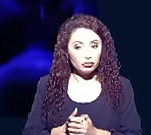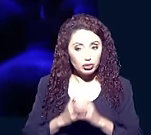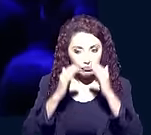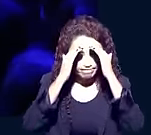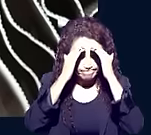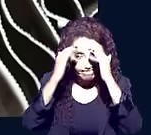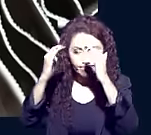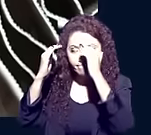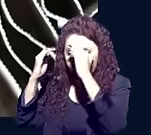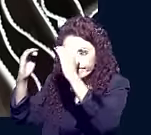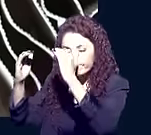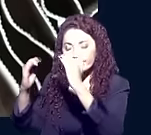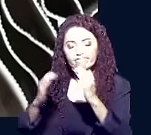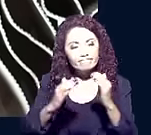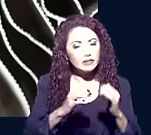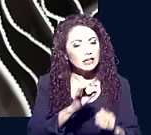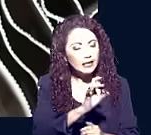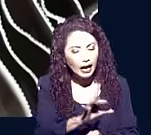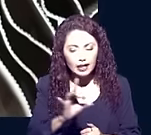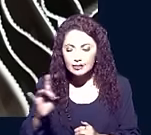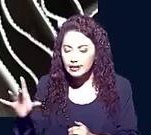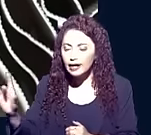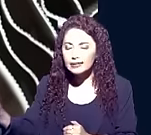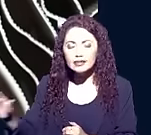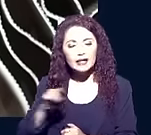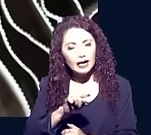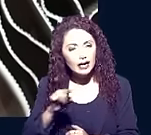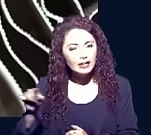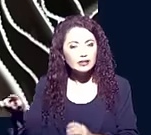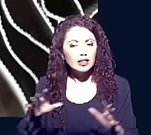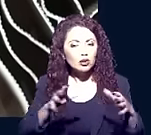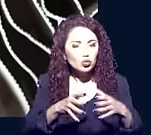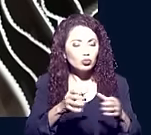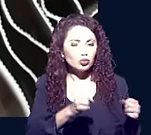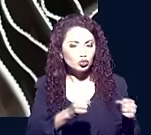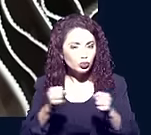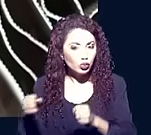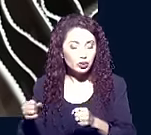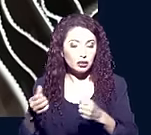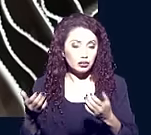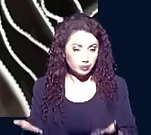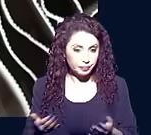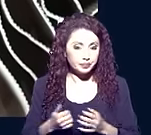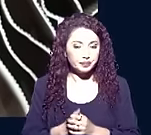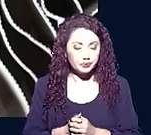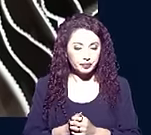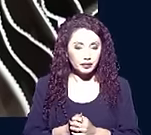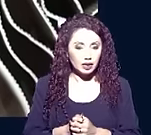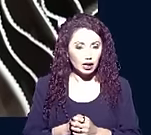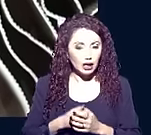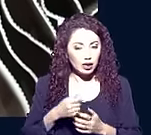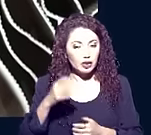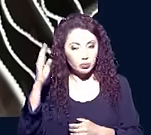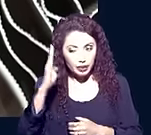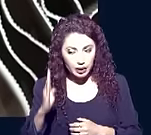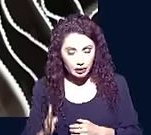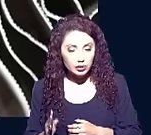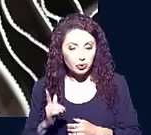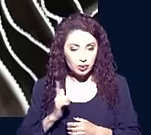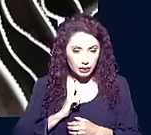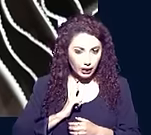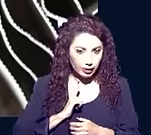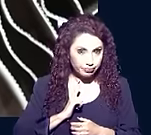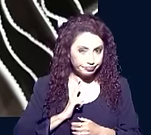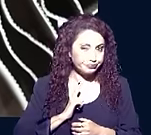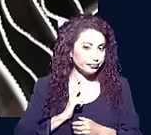poder e o nosso sistema brasileiro ele é constitucionalmente bicameral existe câmara e